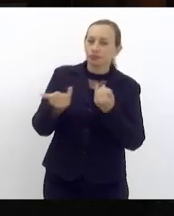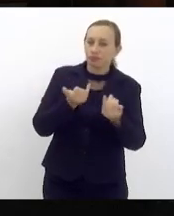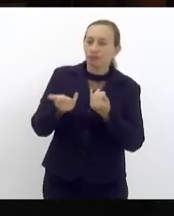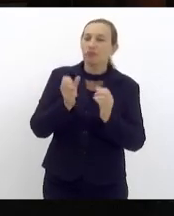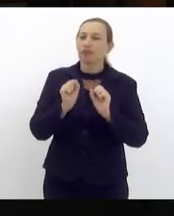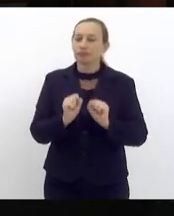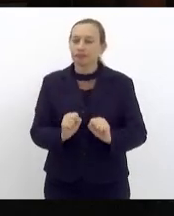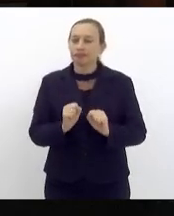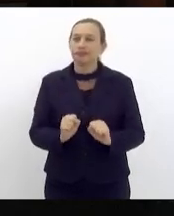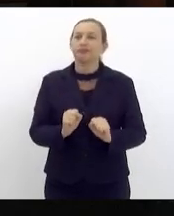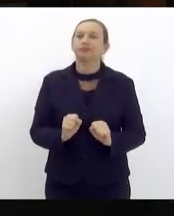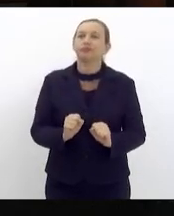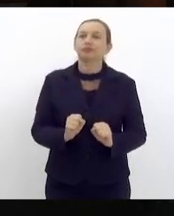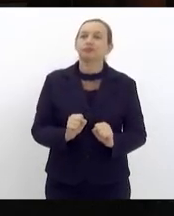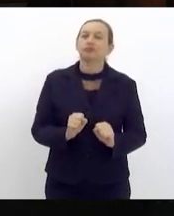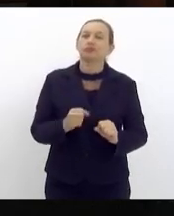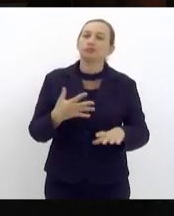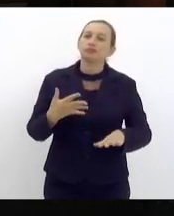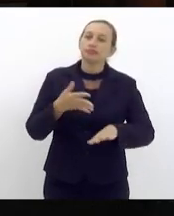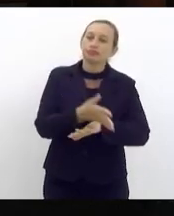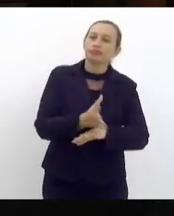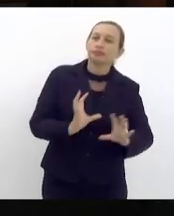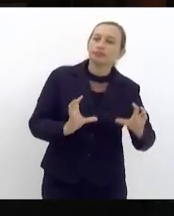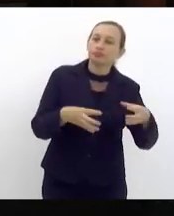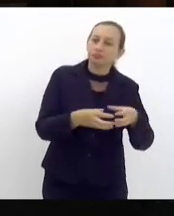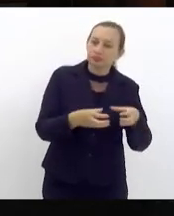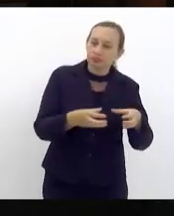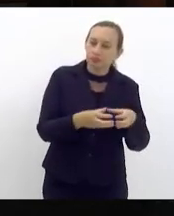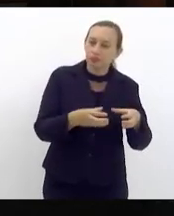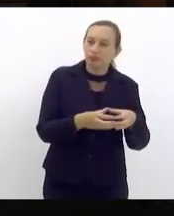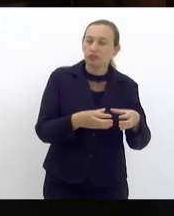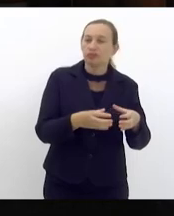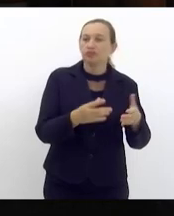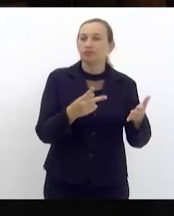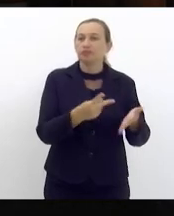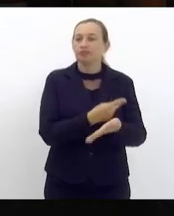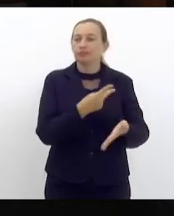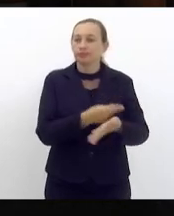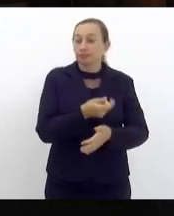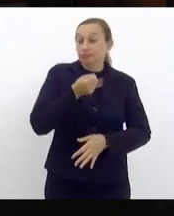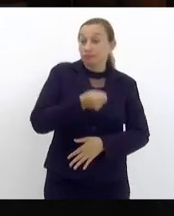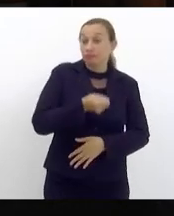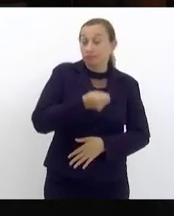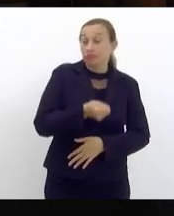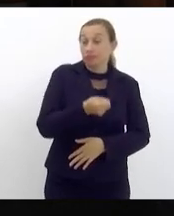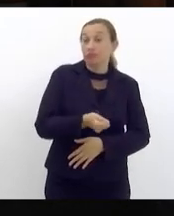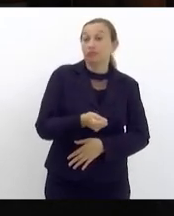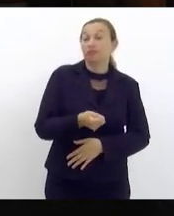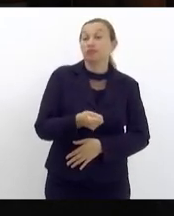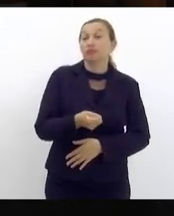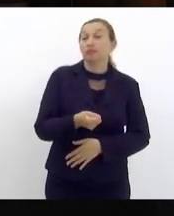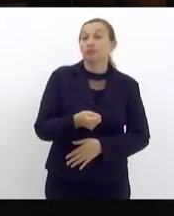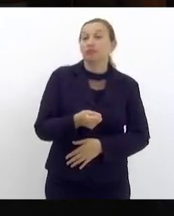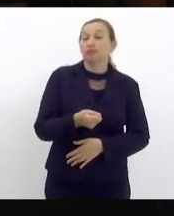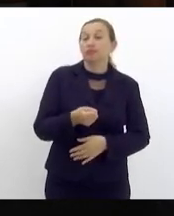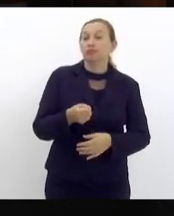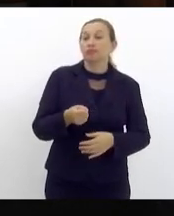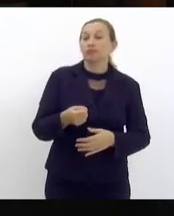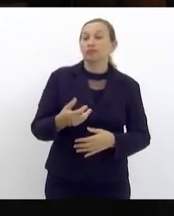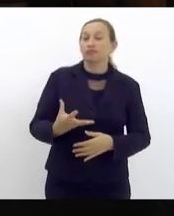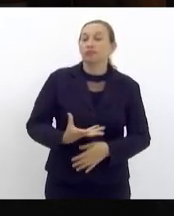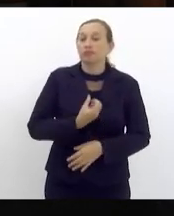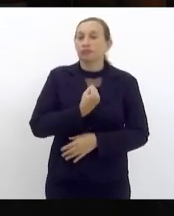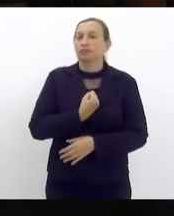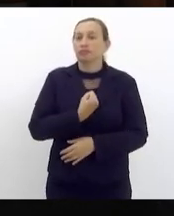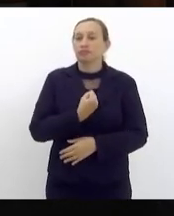levá-las a entrarem em grupo extremistas autoritários em grupos que disseminam Pânico e